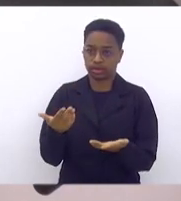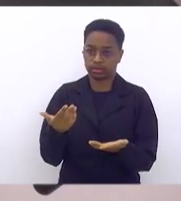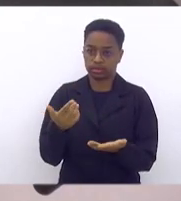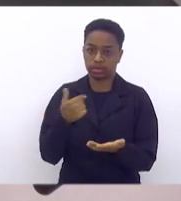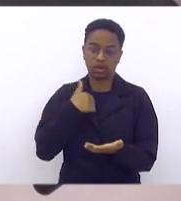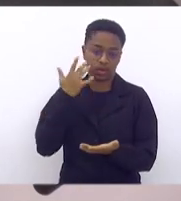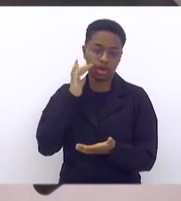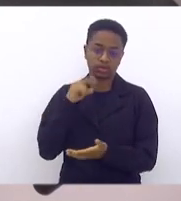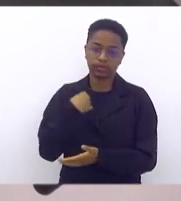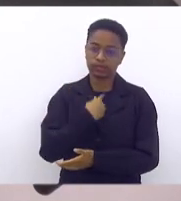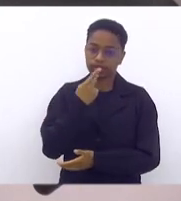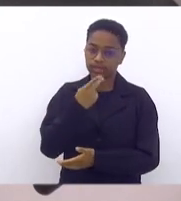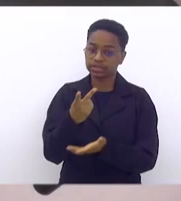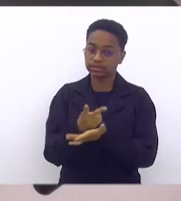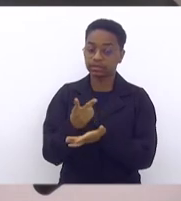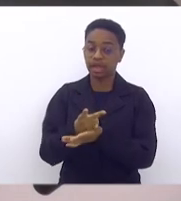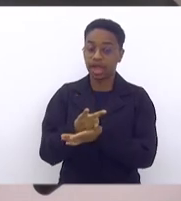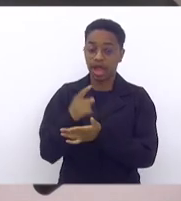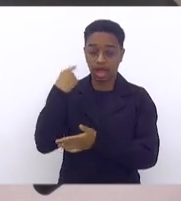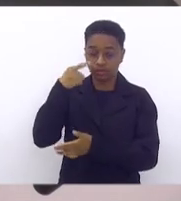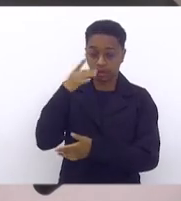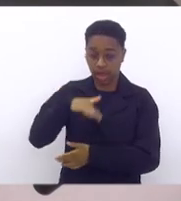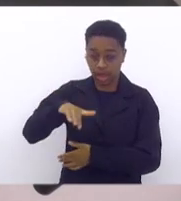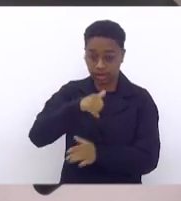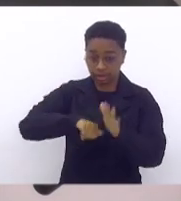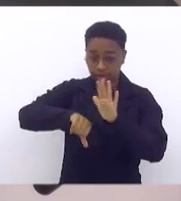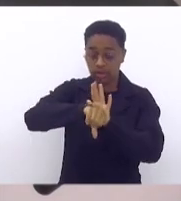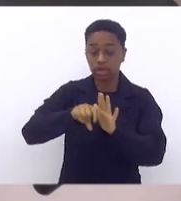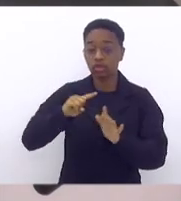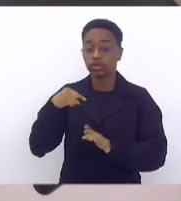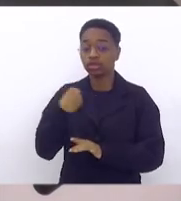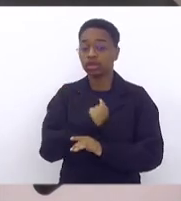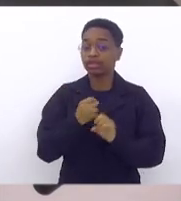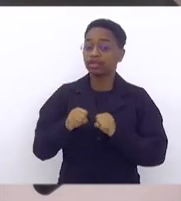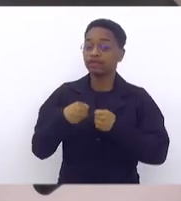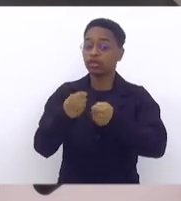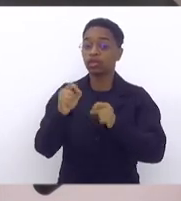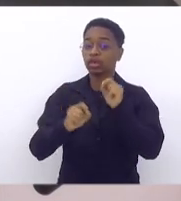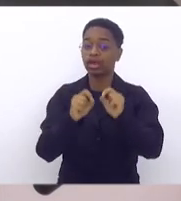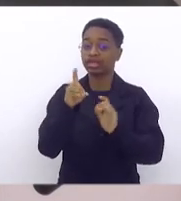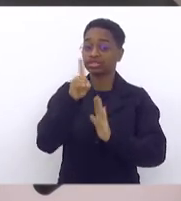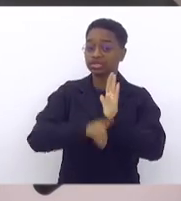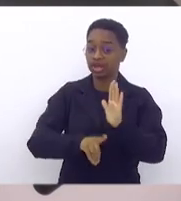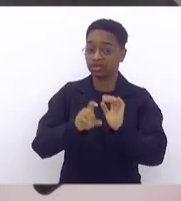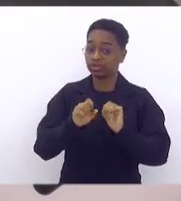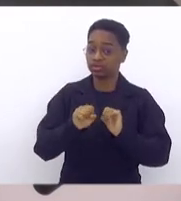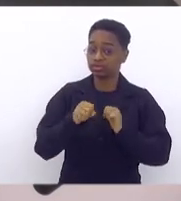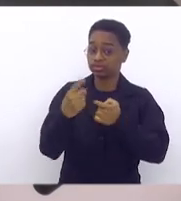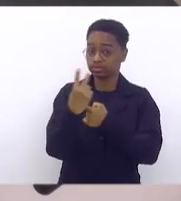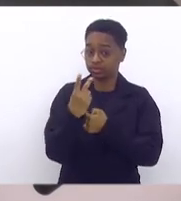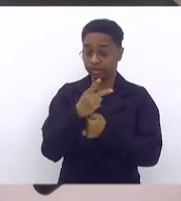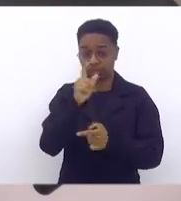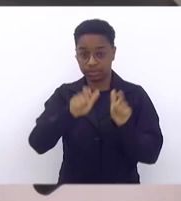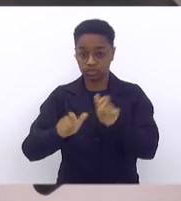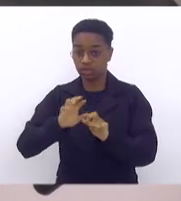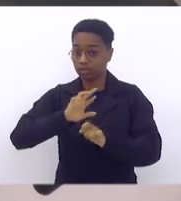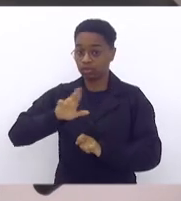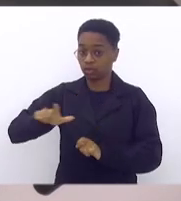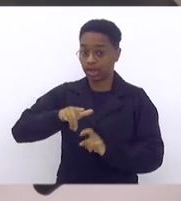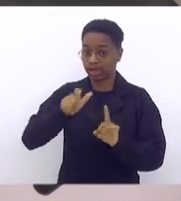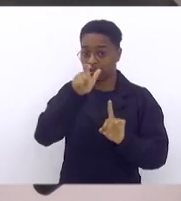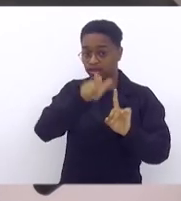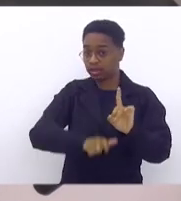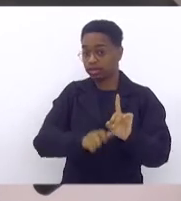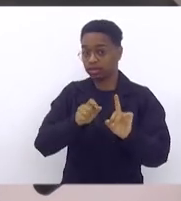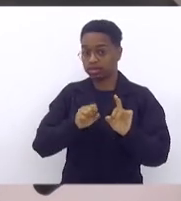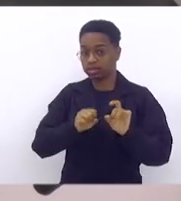gente sempre fala, né? O advogado criminal, ele defende o direito de defesa daquela pessoa e não a pessoa em si. Então, eu vou